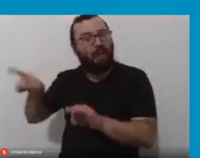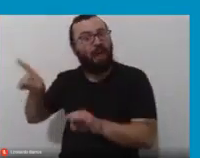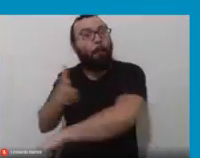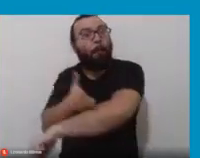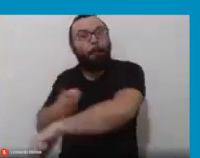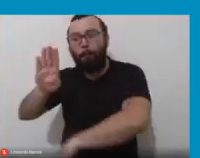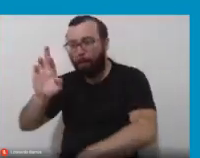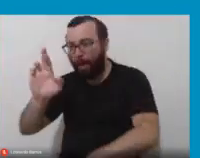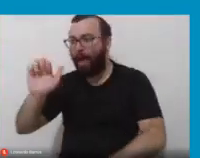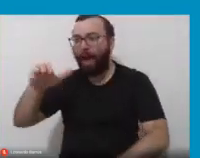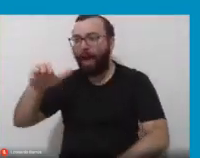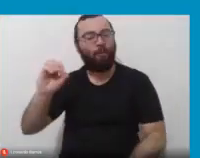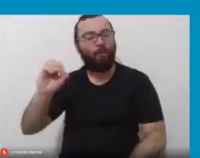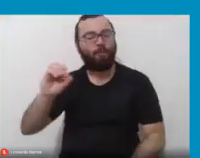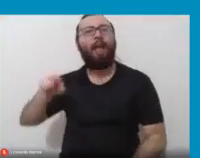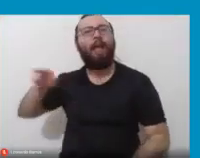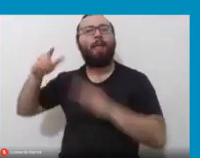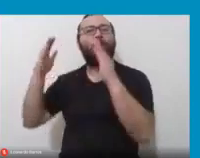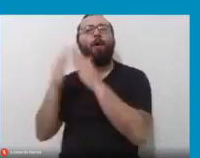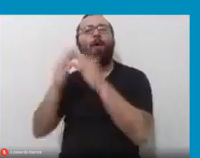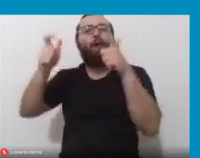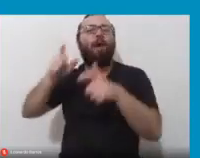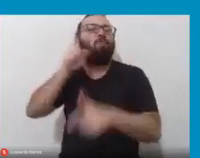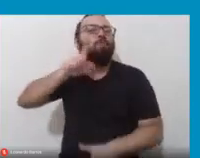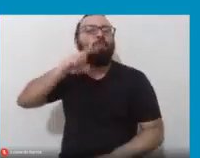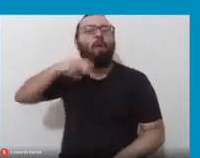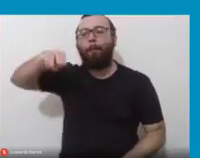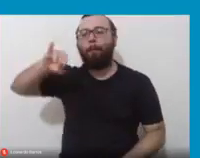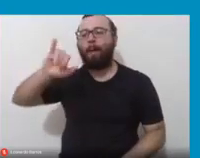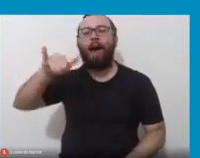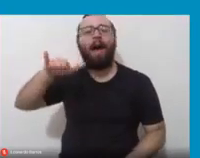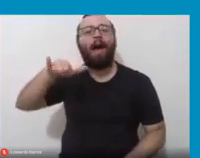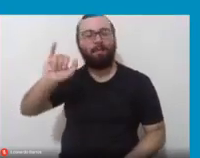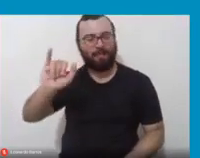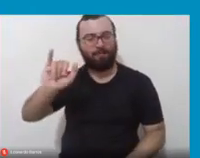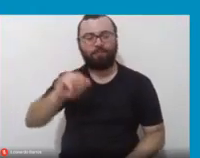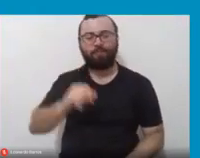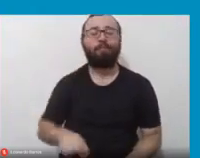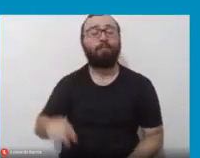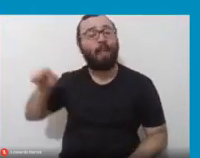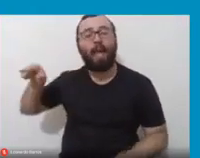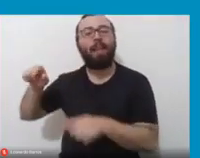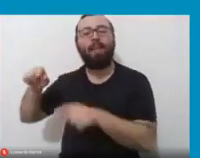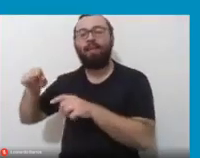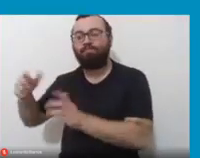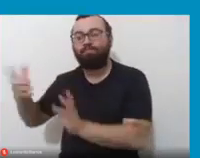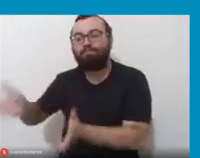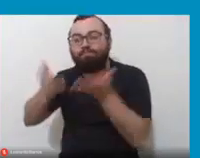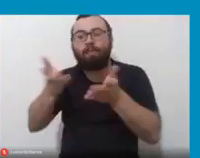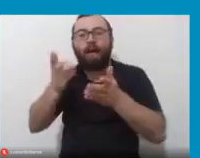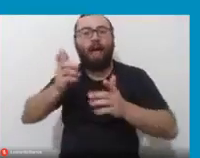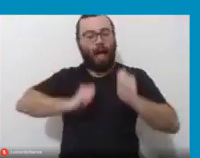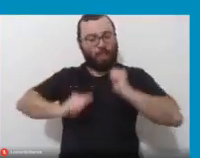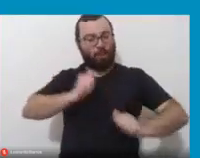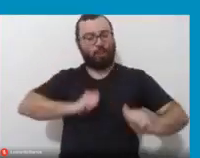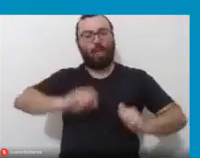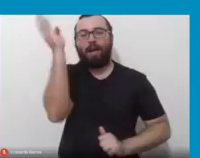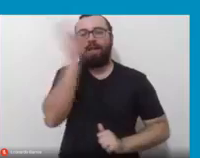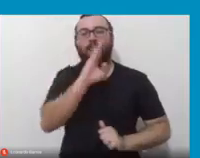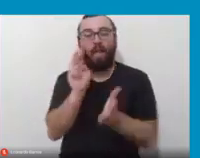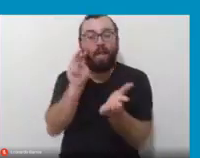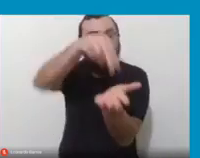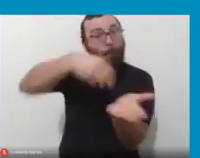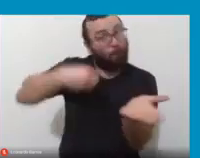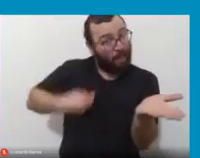Ele mora em Miami e ele articula para grandes artistas brasileiros a presença desses artistas